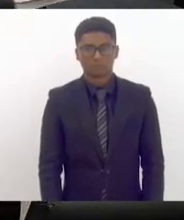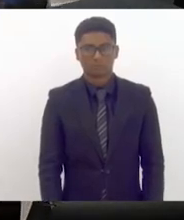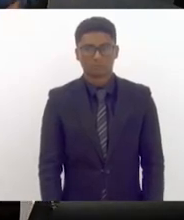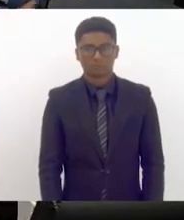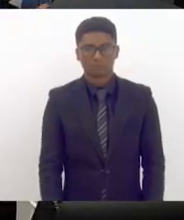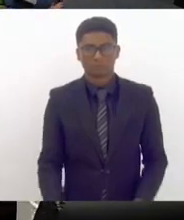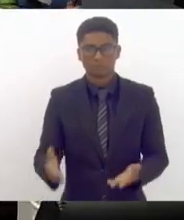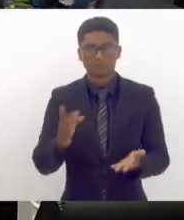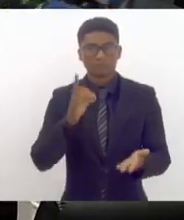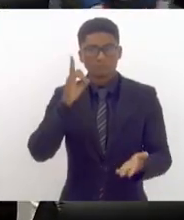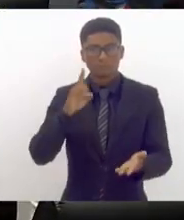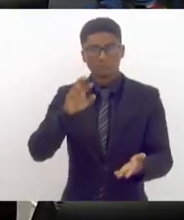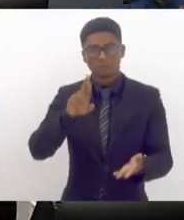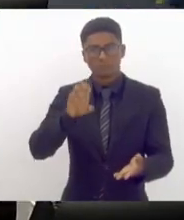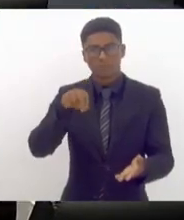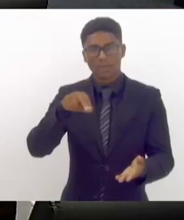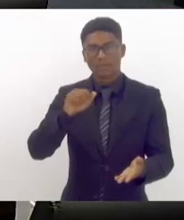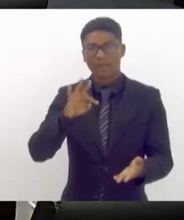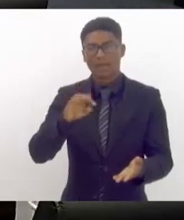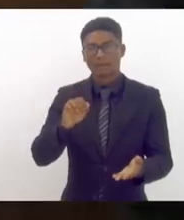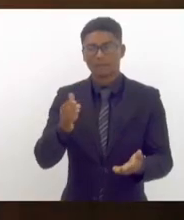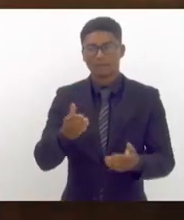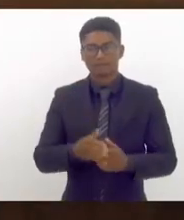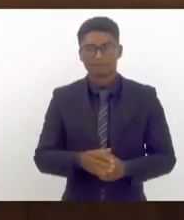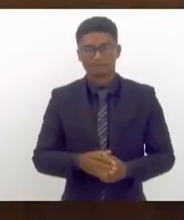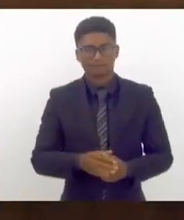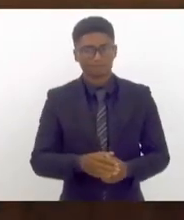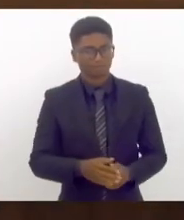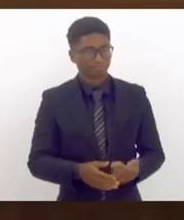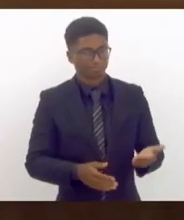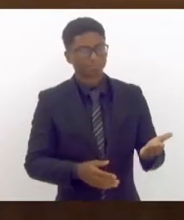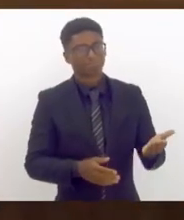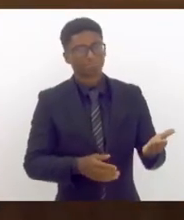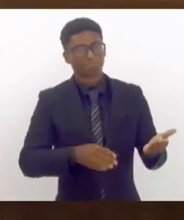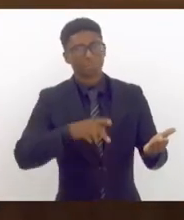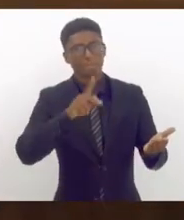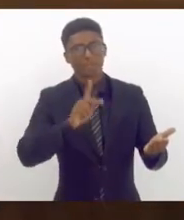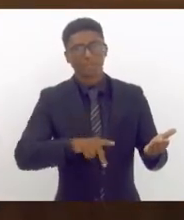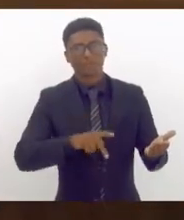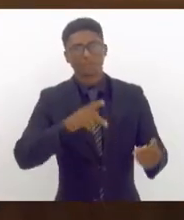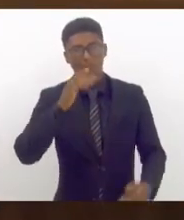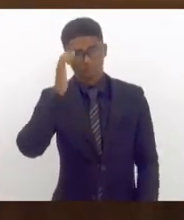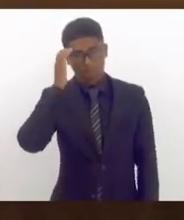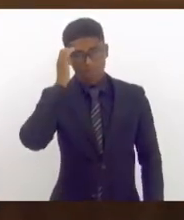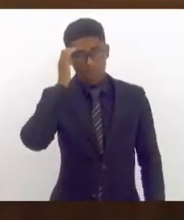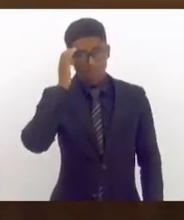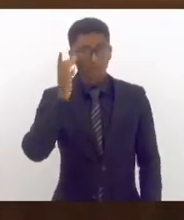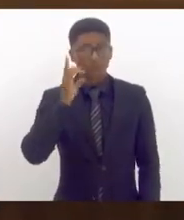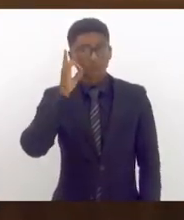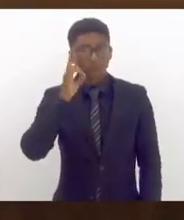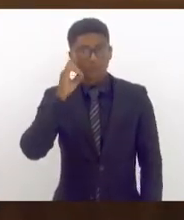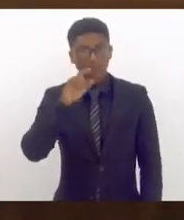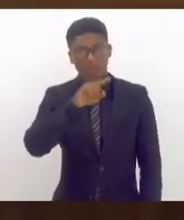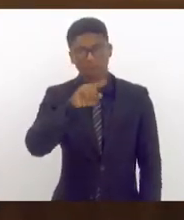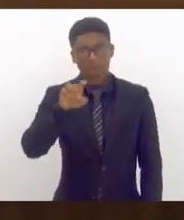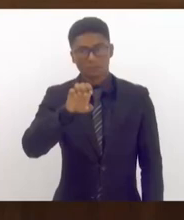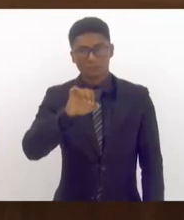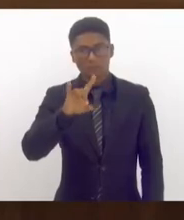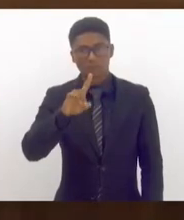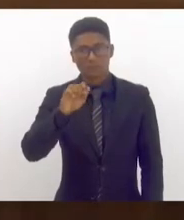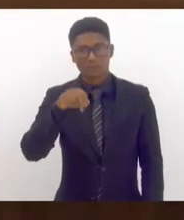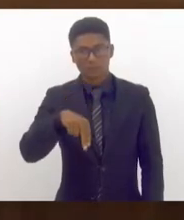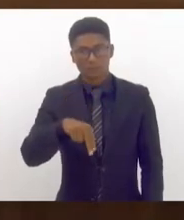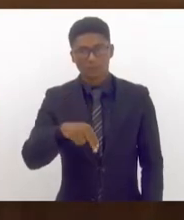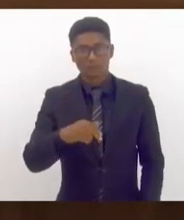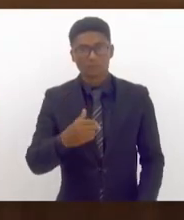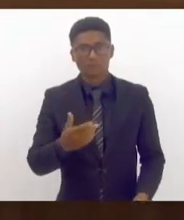Deputada Renata Souza. Senhor presidente, entendo a preocupação da deputada Zeidan em